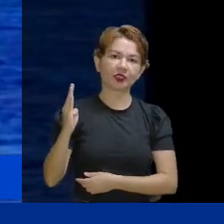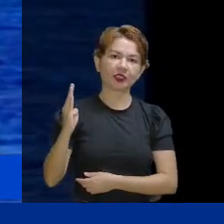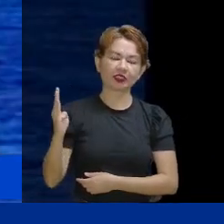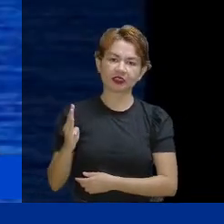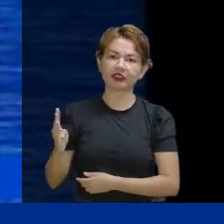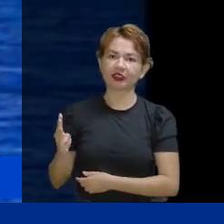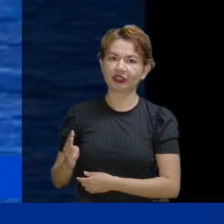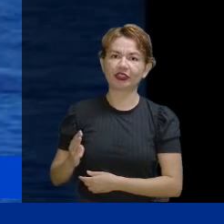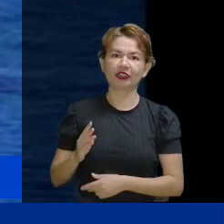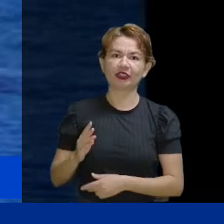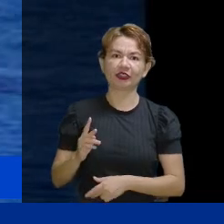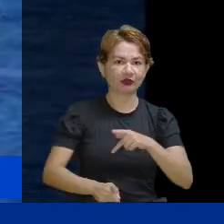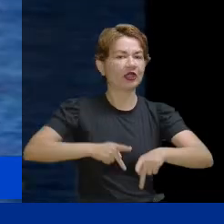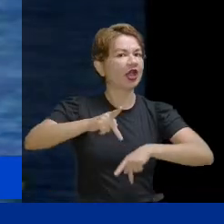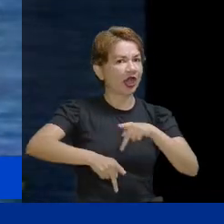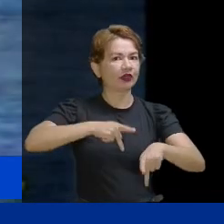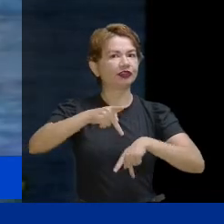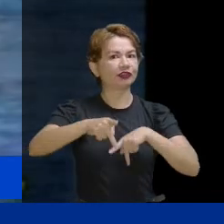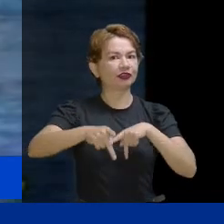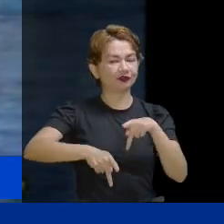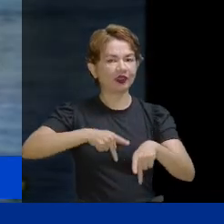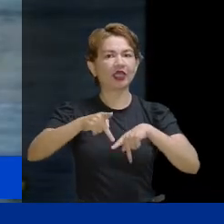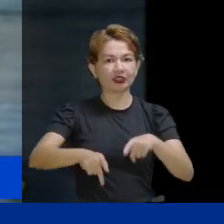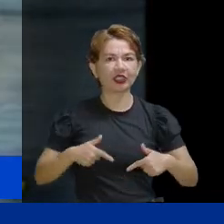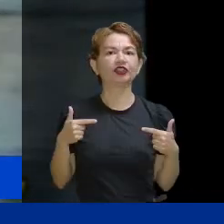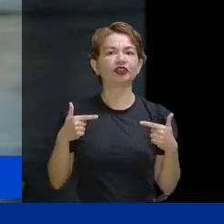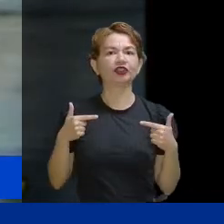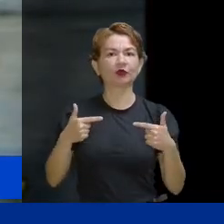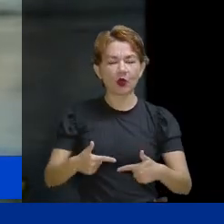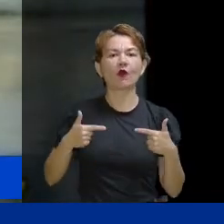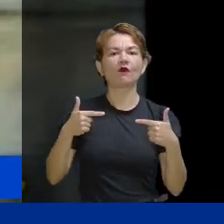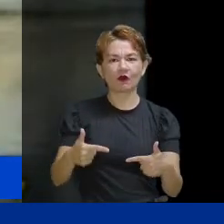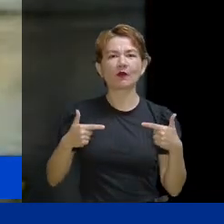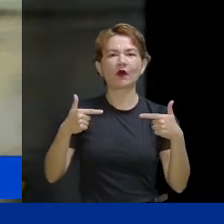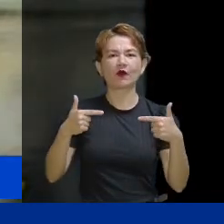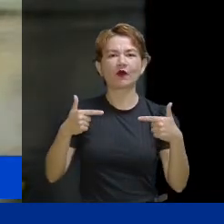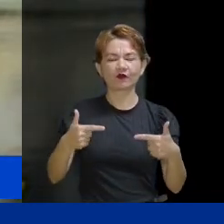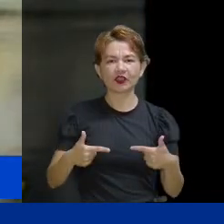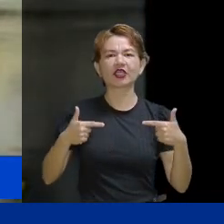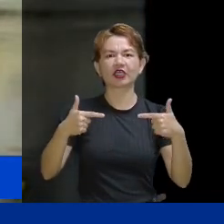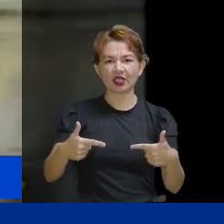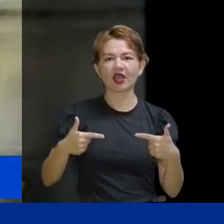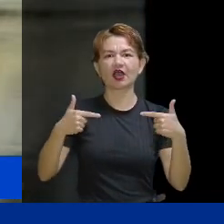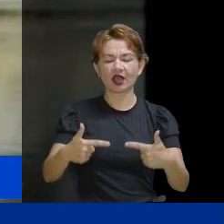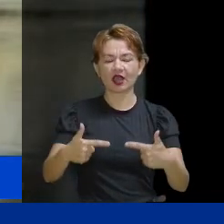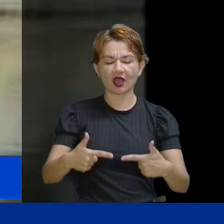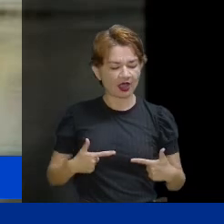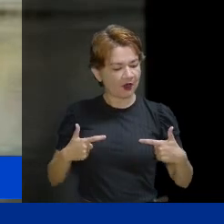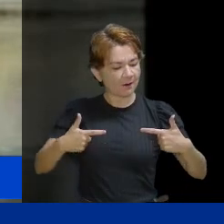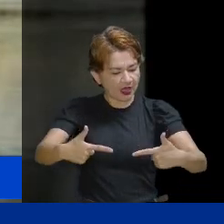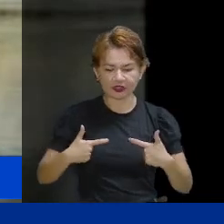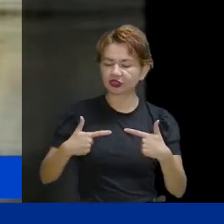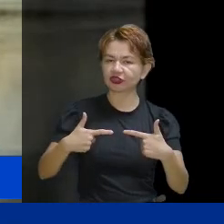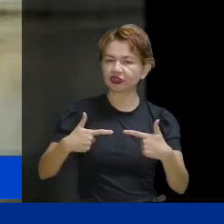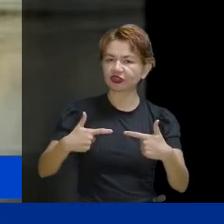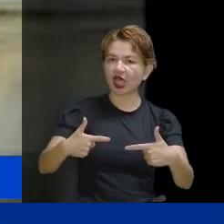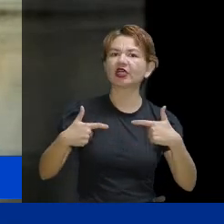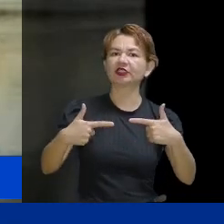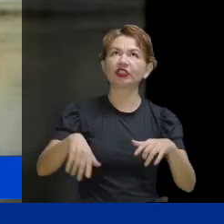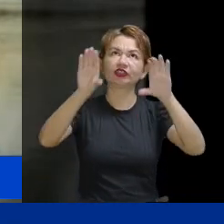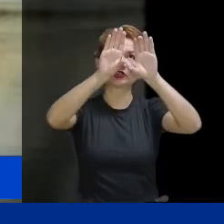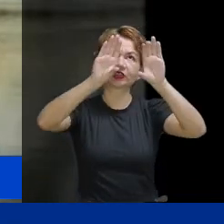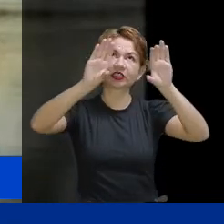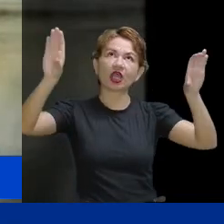nosso Brasil, hão de ver deste povo a porfia